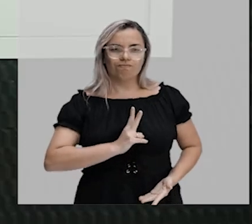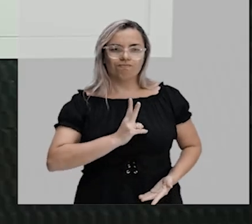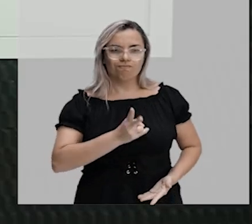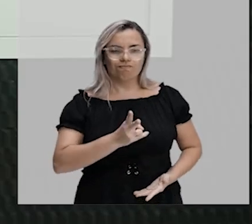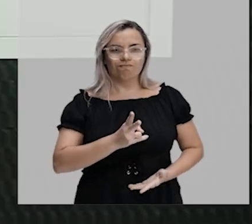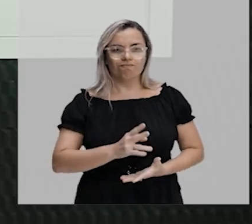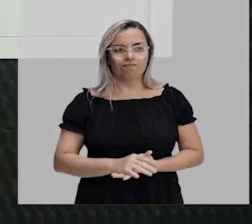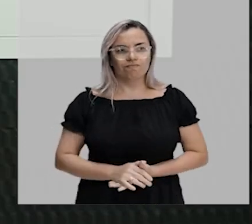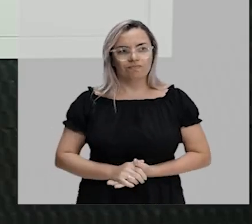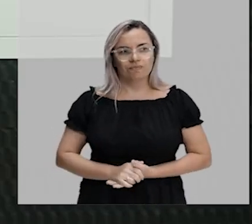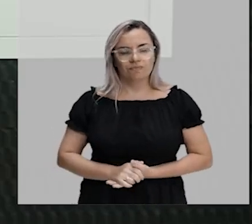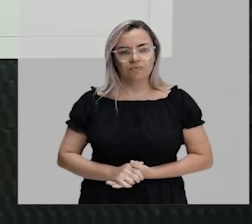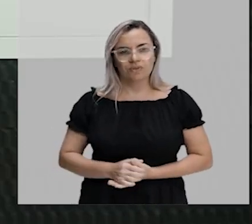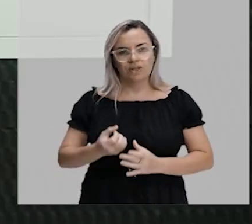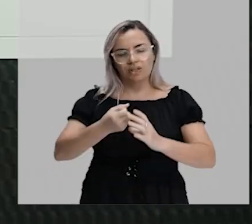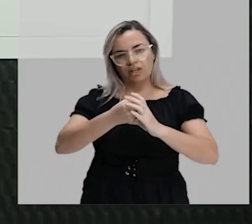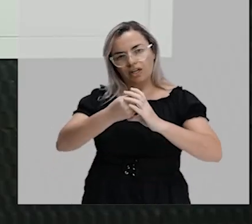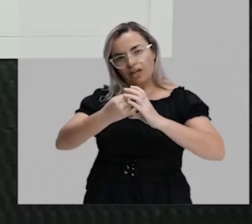qualidades.